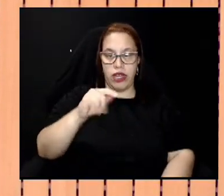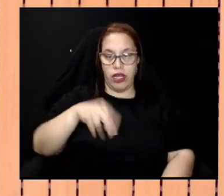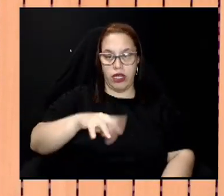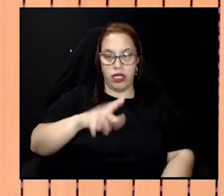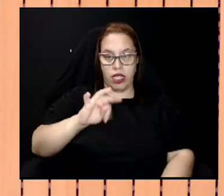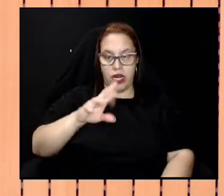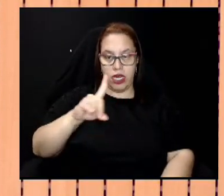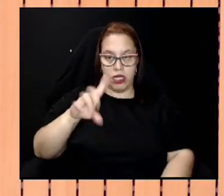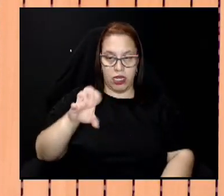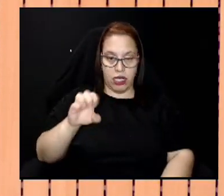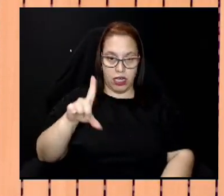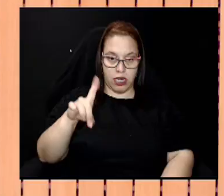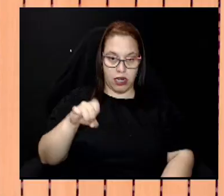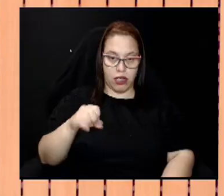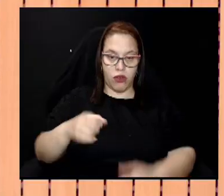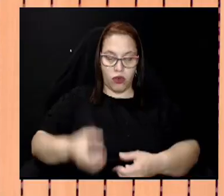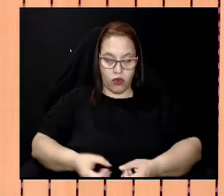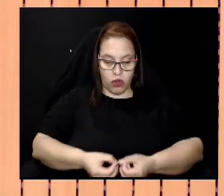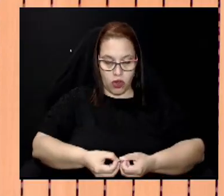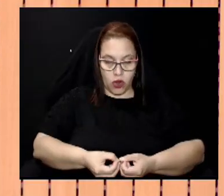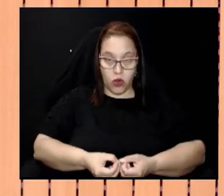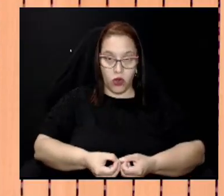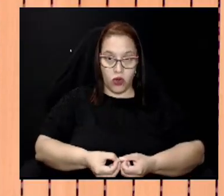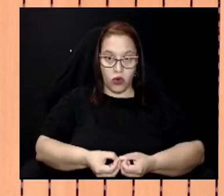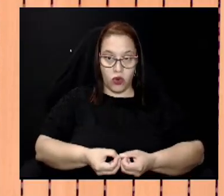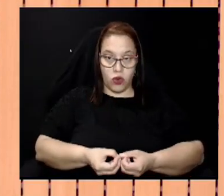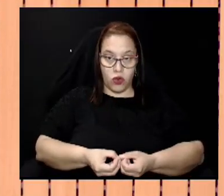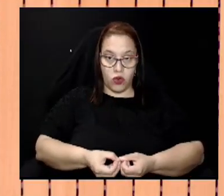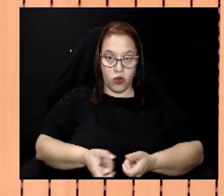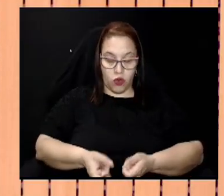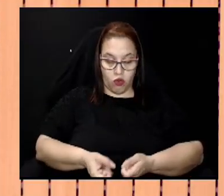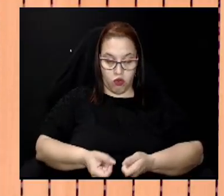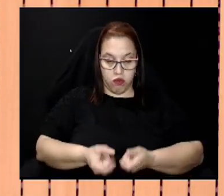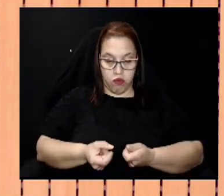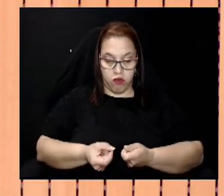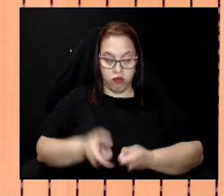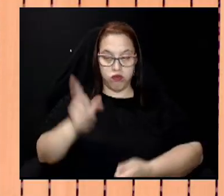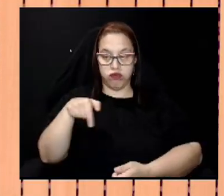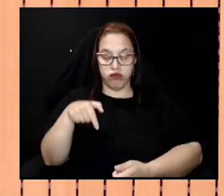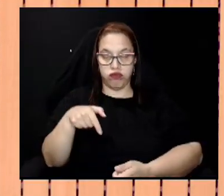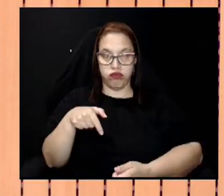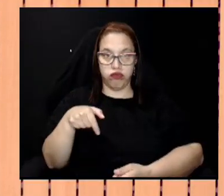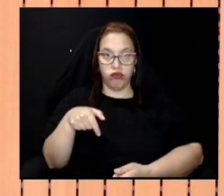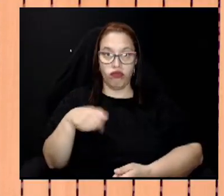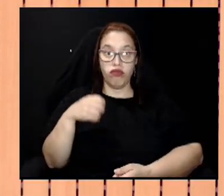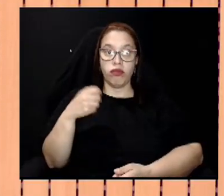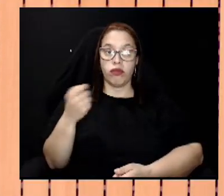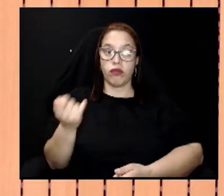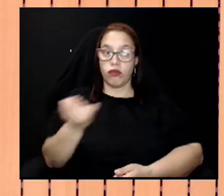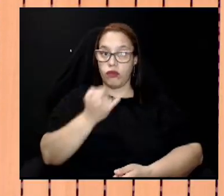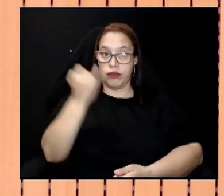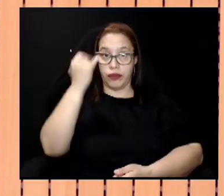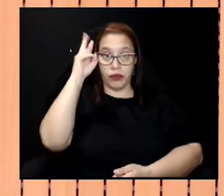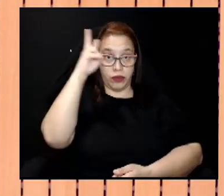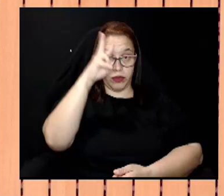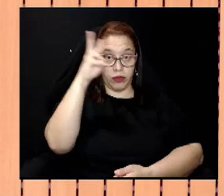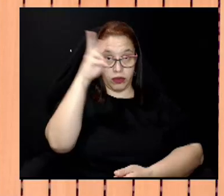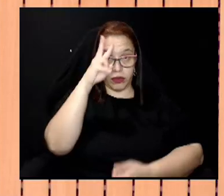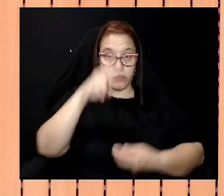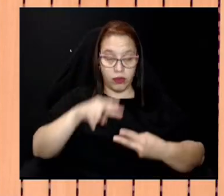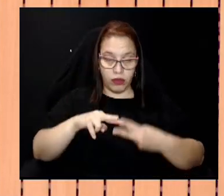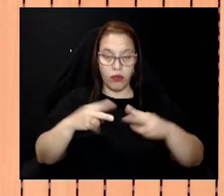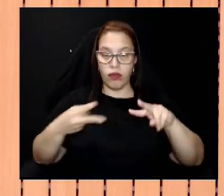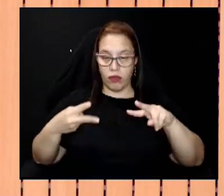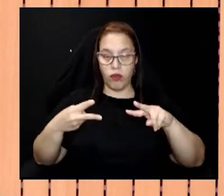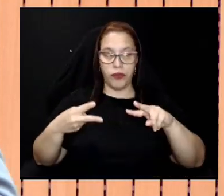de ovário ele tem uma peculiaridade que é ser um câncer importante na história genética desses pacientes,